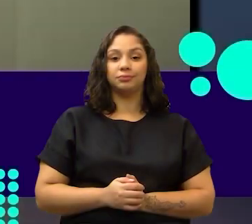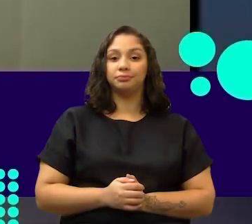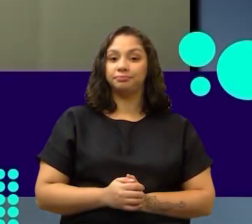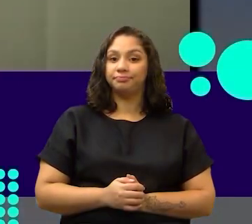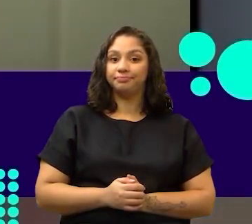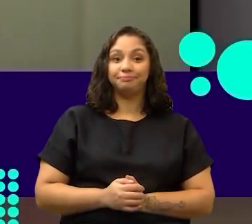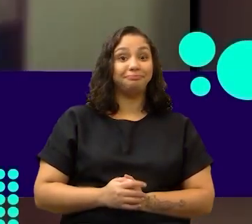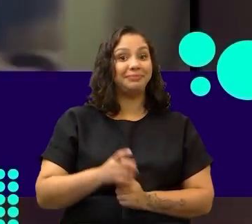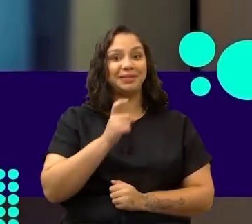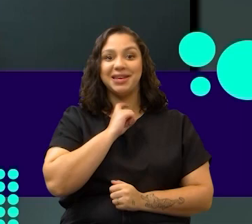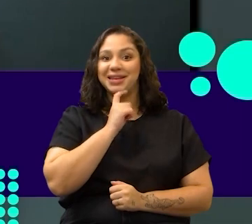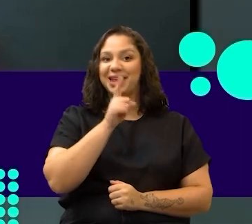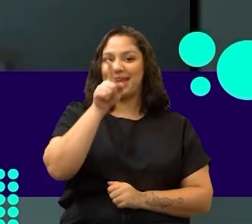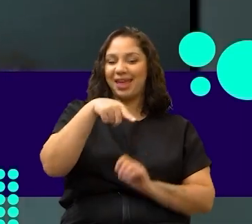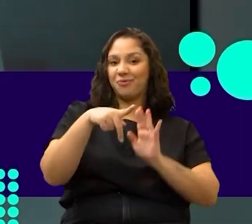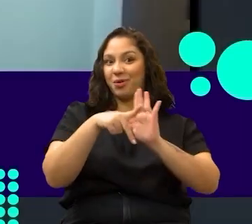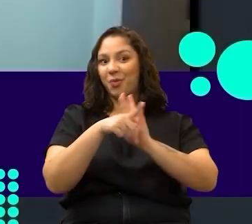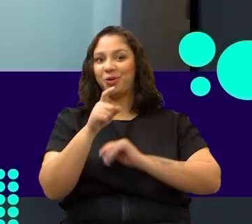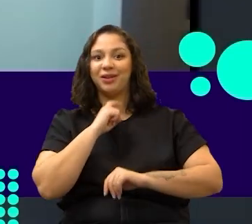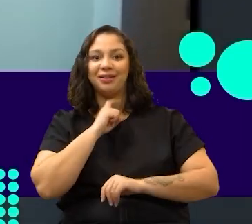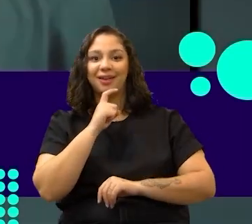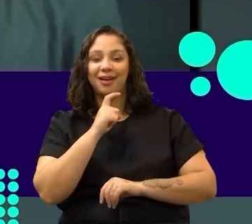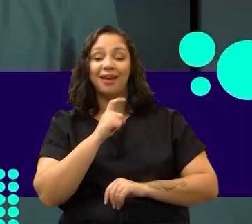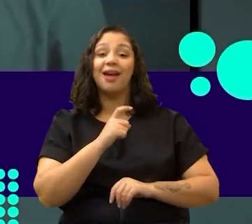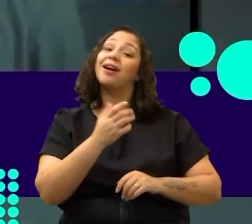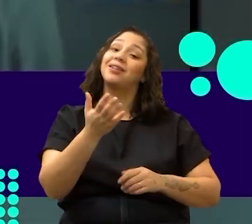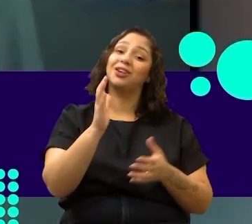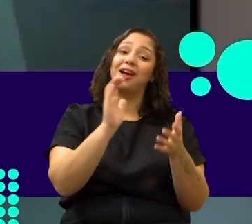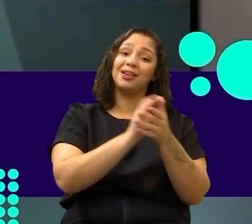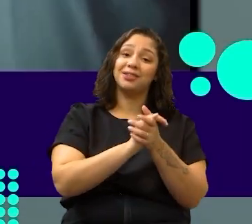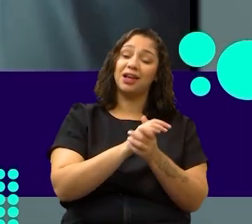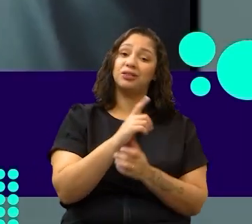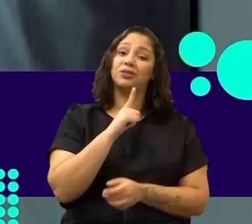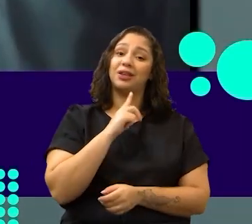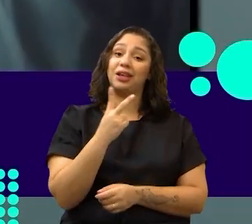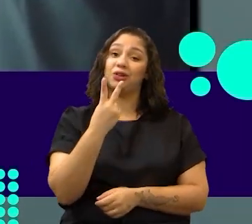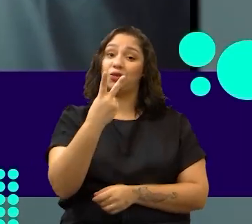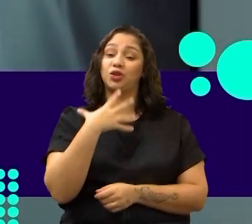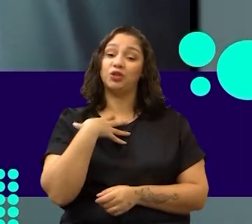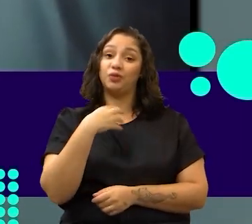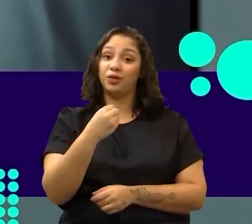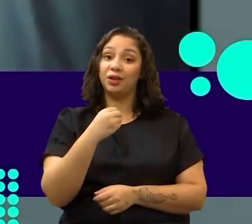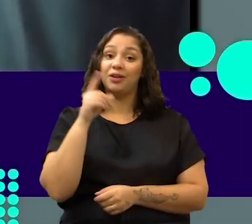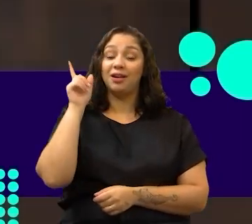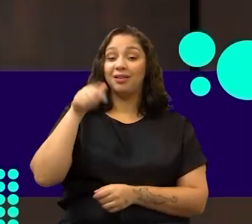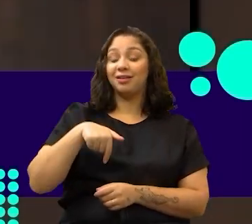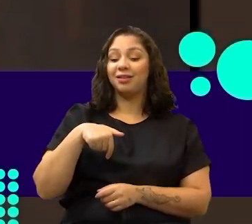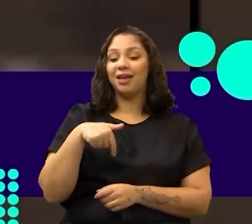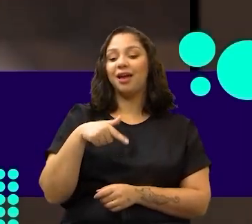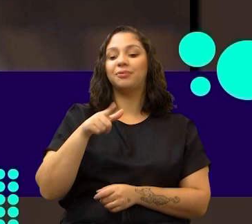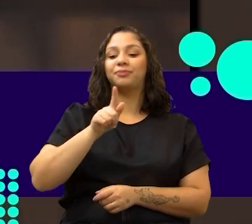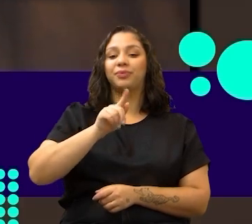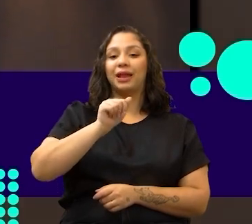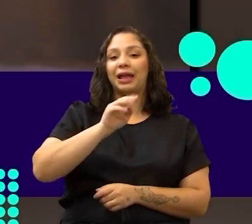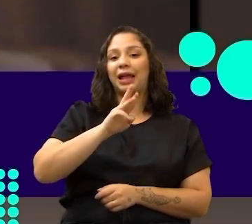Ninguém é de ninguém. Casados e com 2 filhos, Roberto, estrelado por Danton Mello, e Gabriela, por Carol Castro,